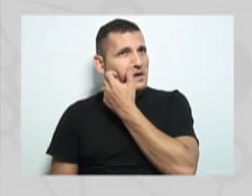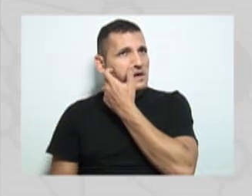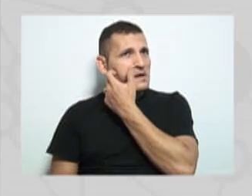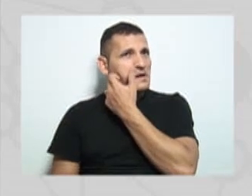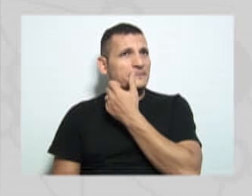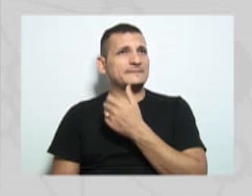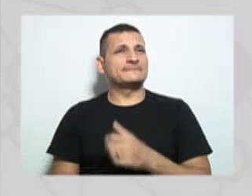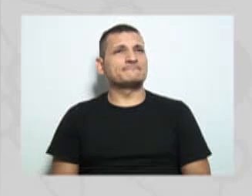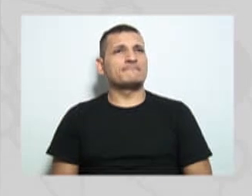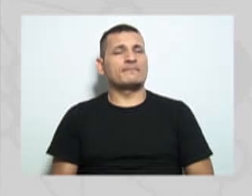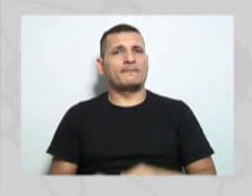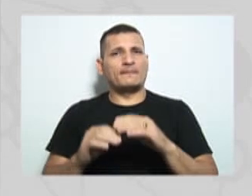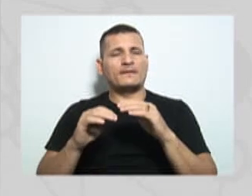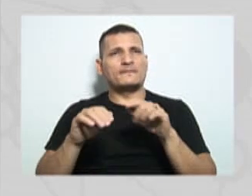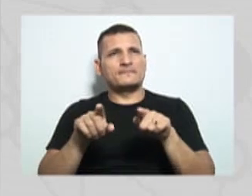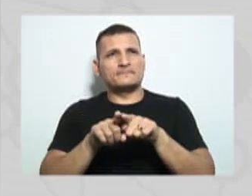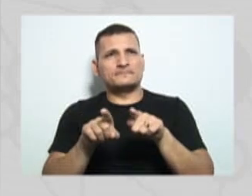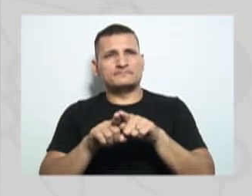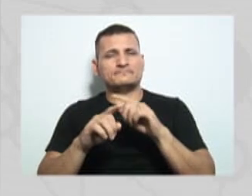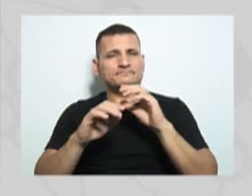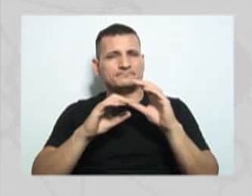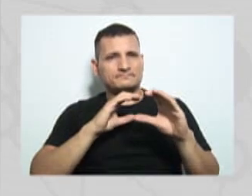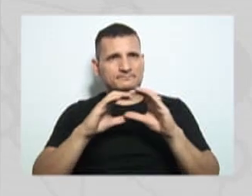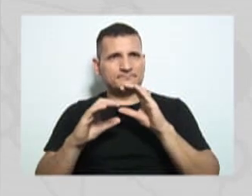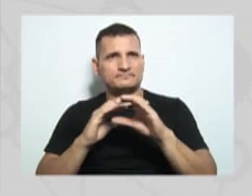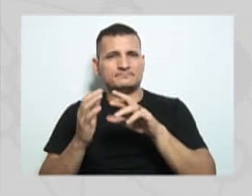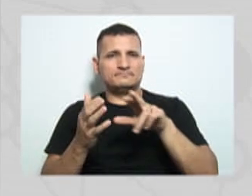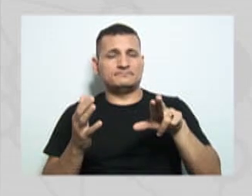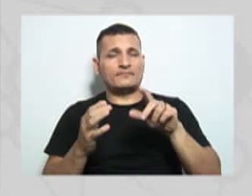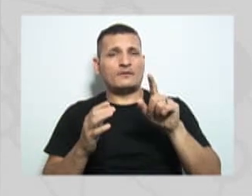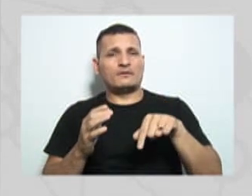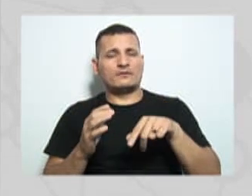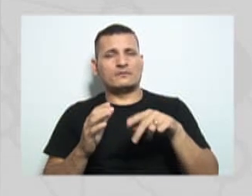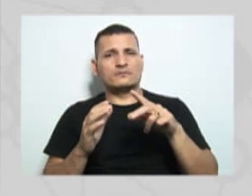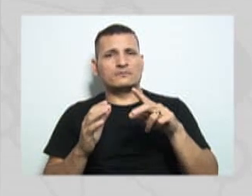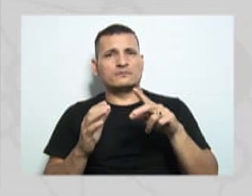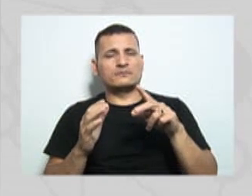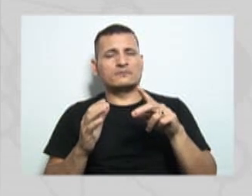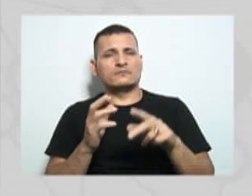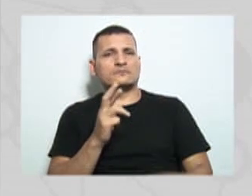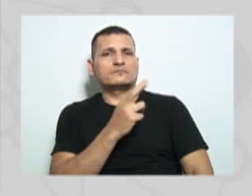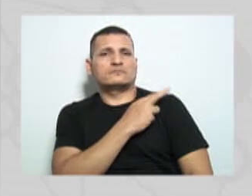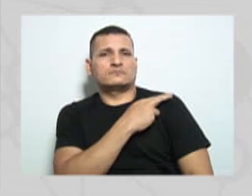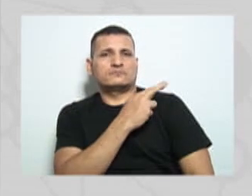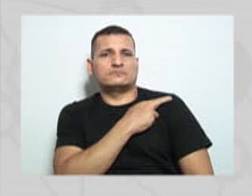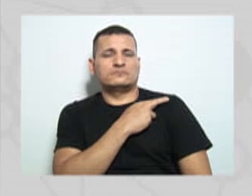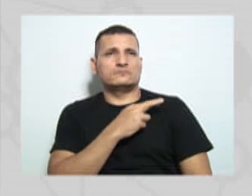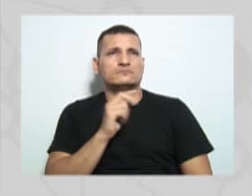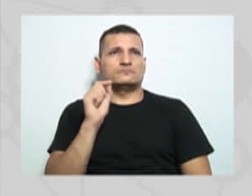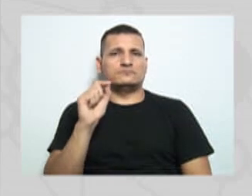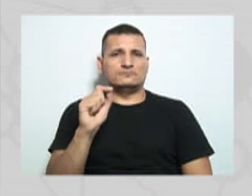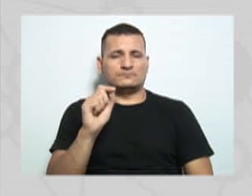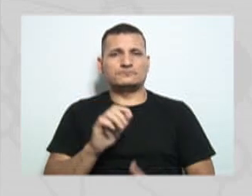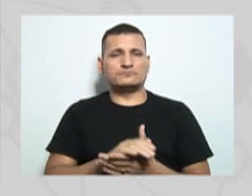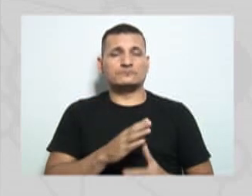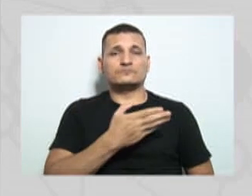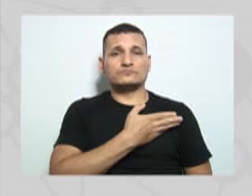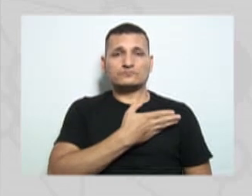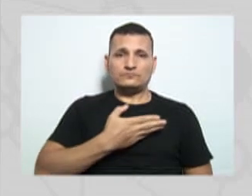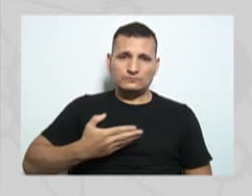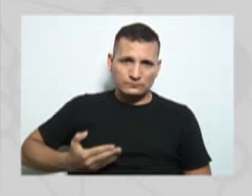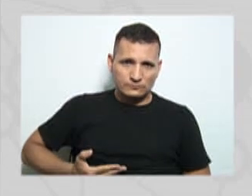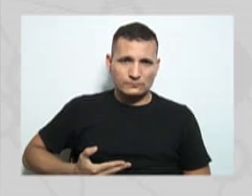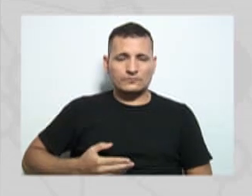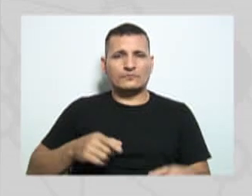Intermunicipal e de comunicação. É de competência dos estados, lembrando, ICMS é do estado e do